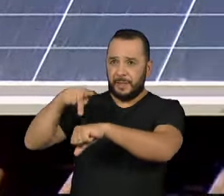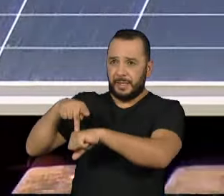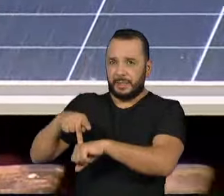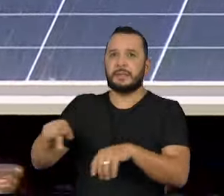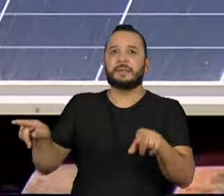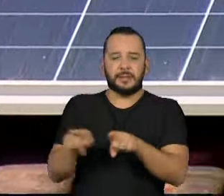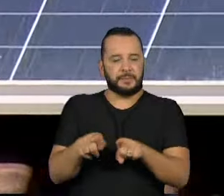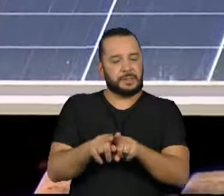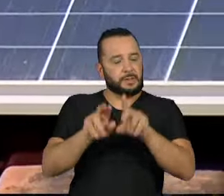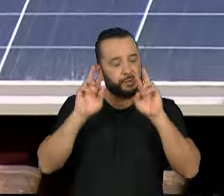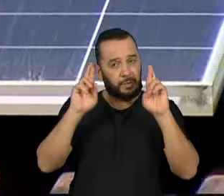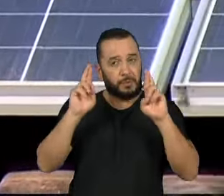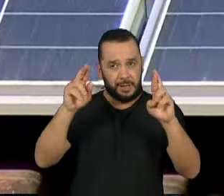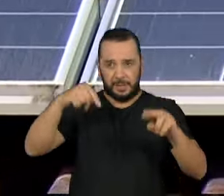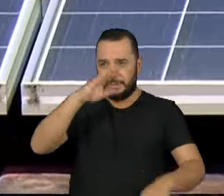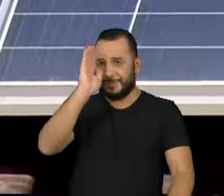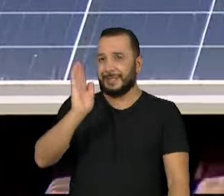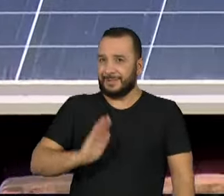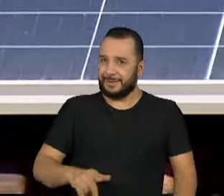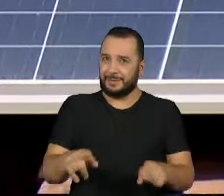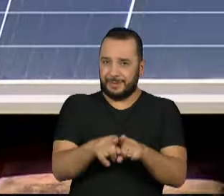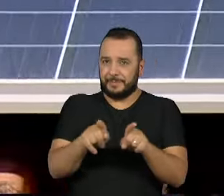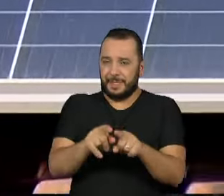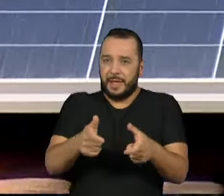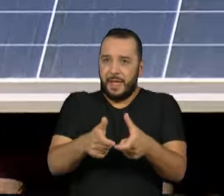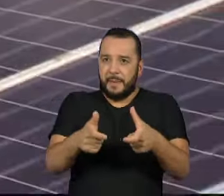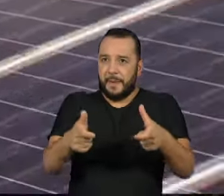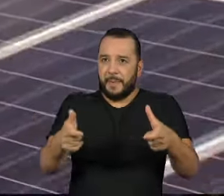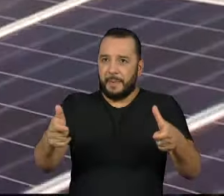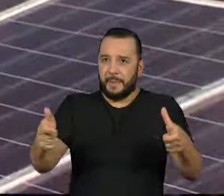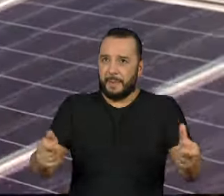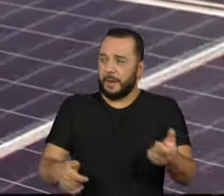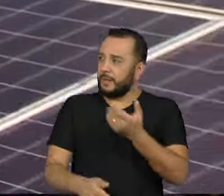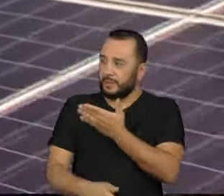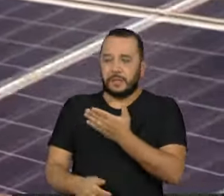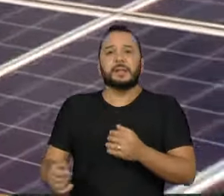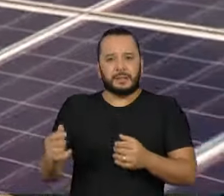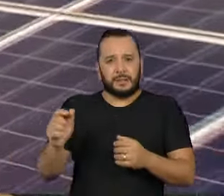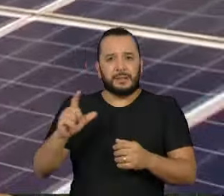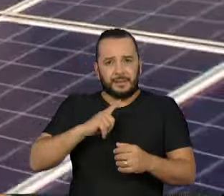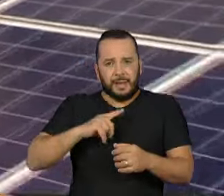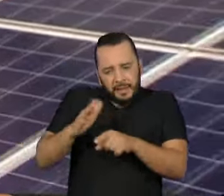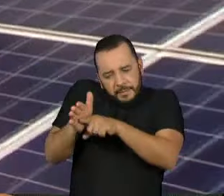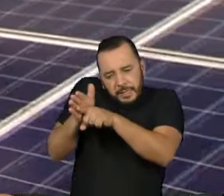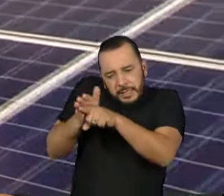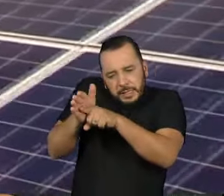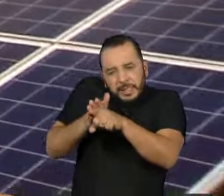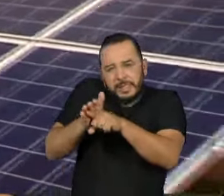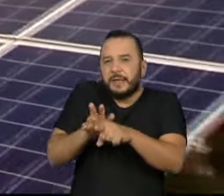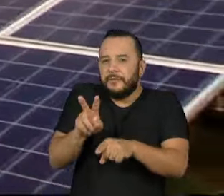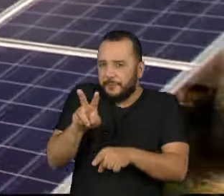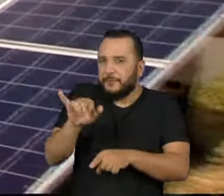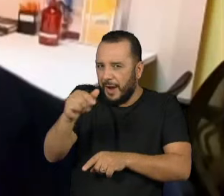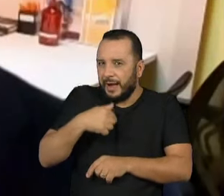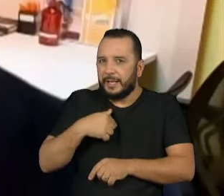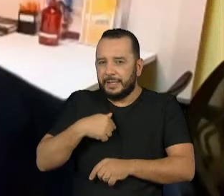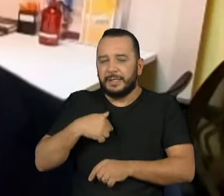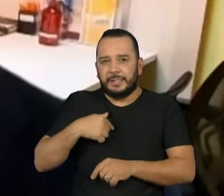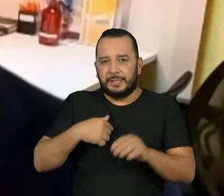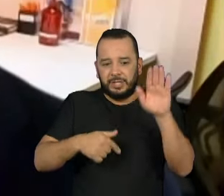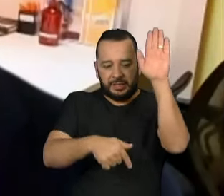que se espera aqui no Brasil, segundo as projeções dos principais analistas de mercado. Ela deve passar da